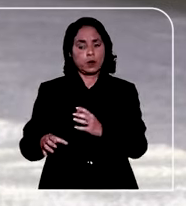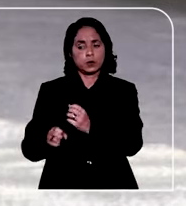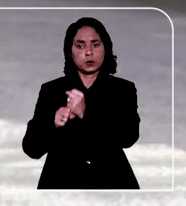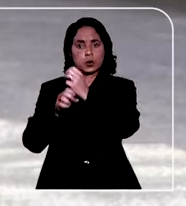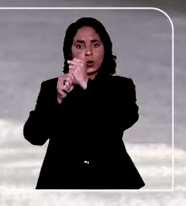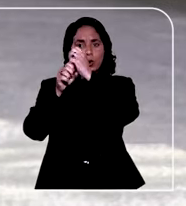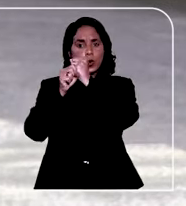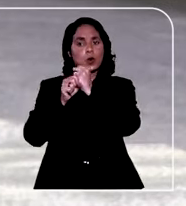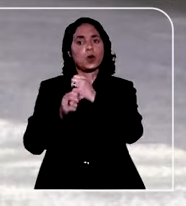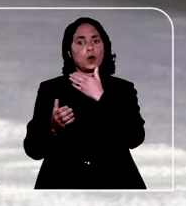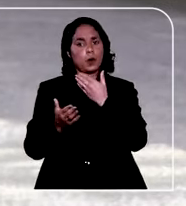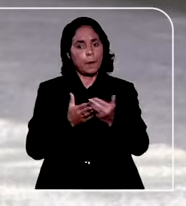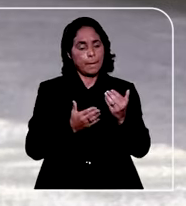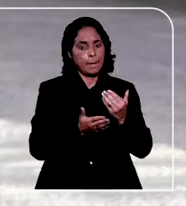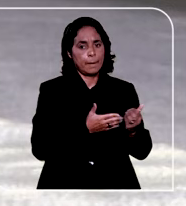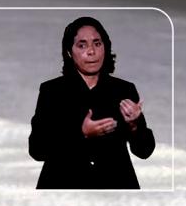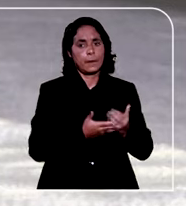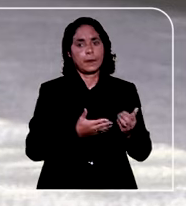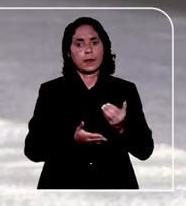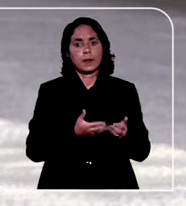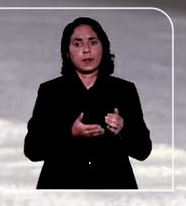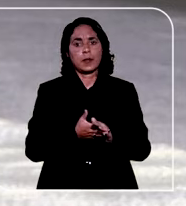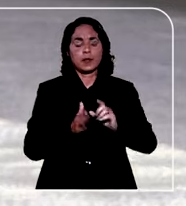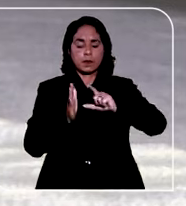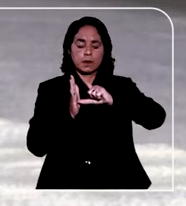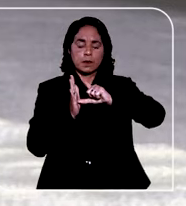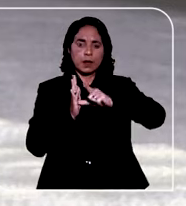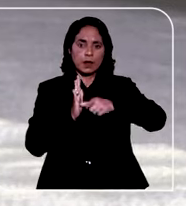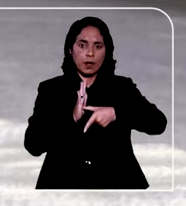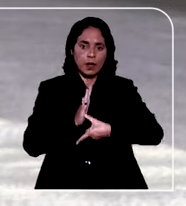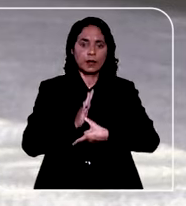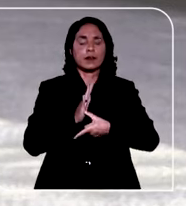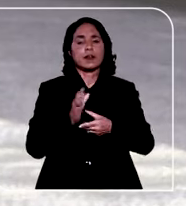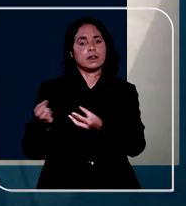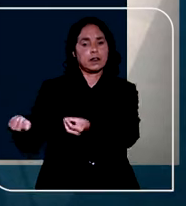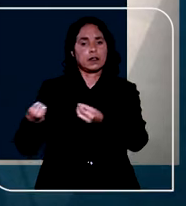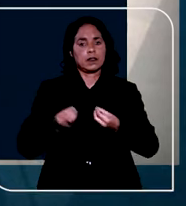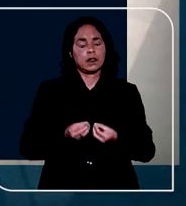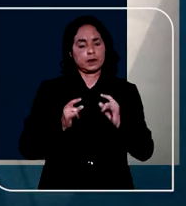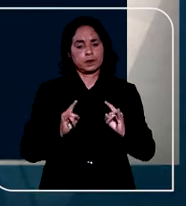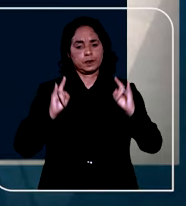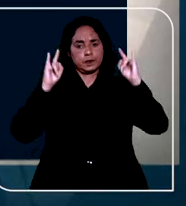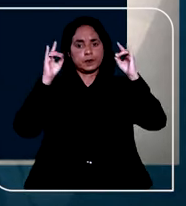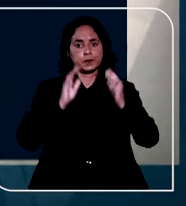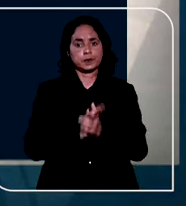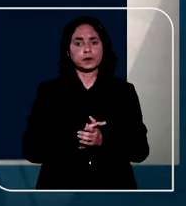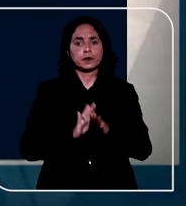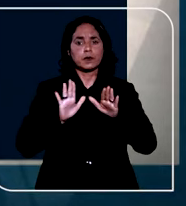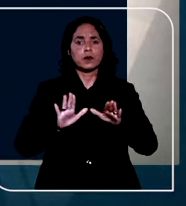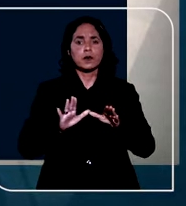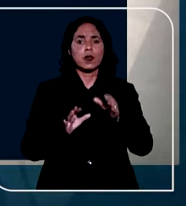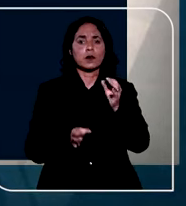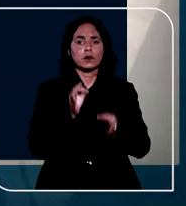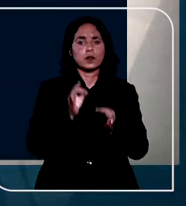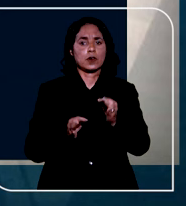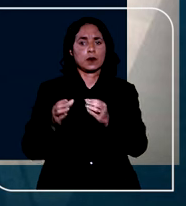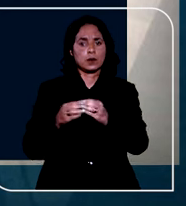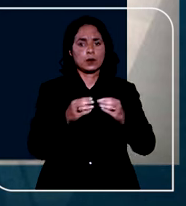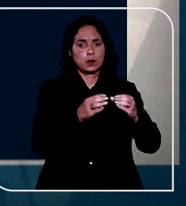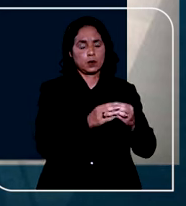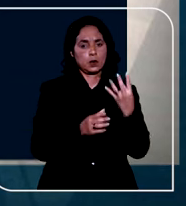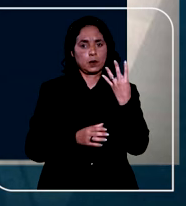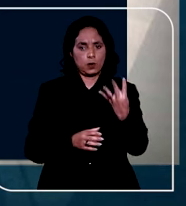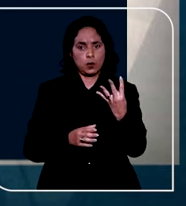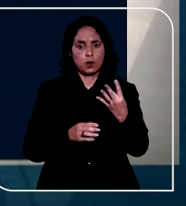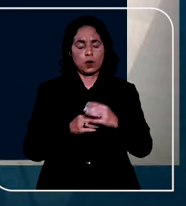cessantes seriam presumidos no caso de atraso na entrega de imóvel mas no julgamento feito pela quarta turma prevaleceu o